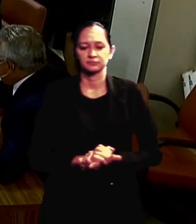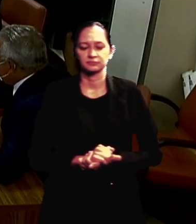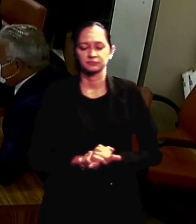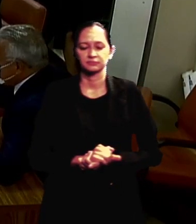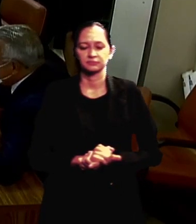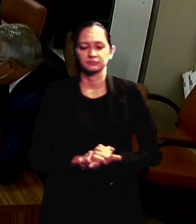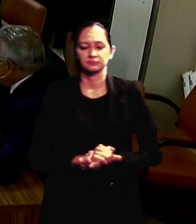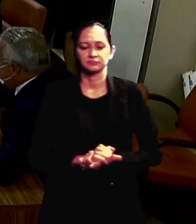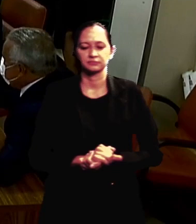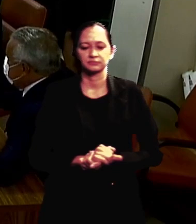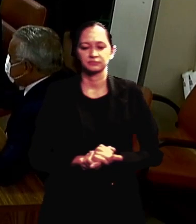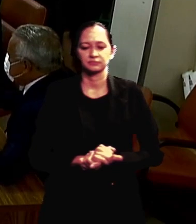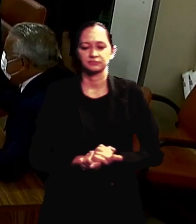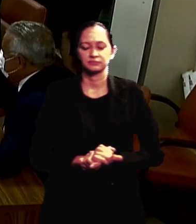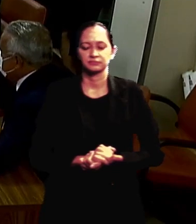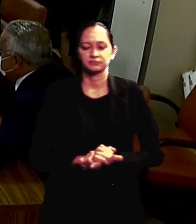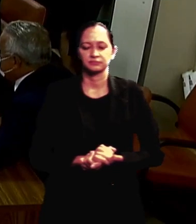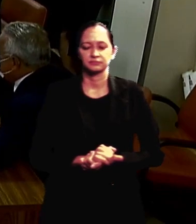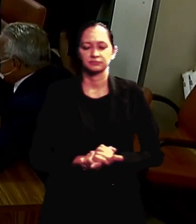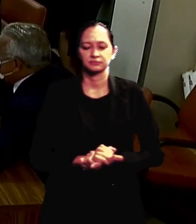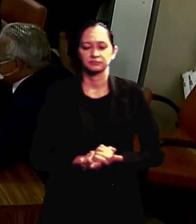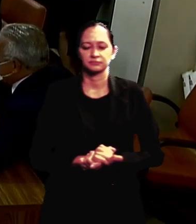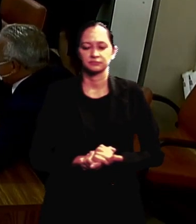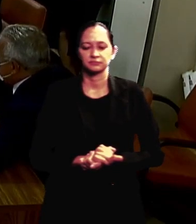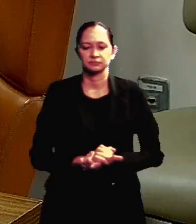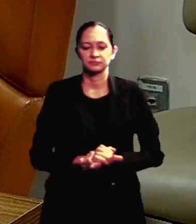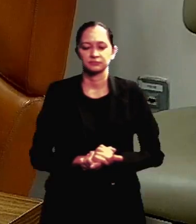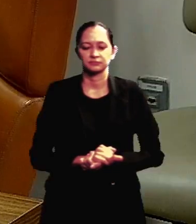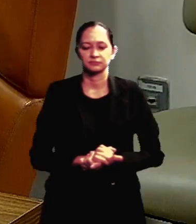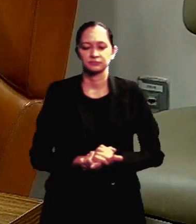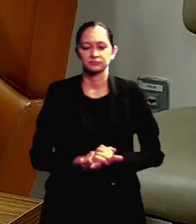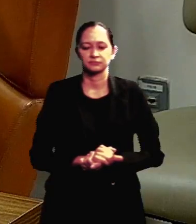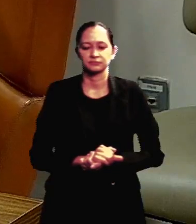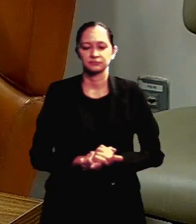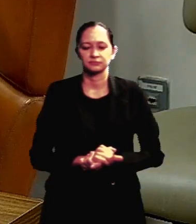Wilson. Eu tô falando, nós estamos falando com a palavra, nós estamos andando muito perto do Bruno.